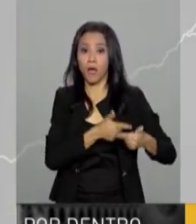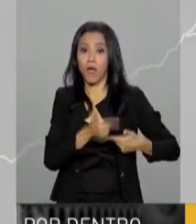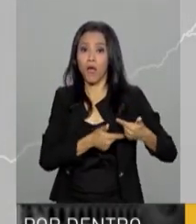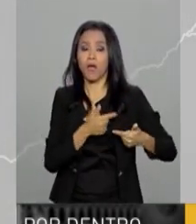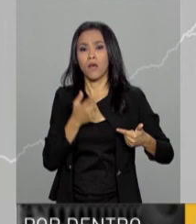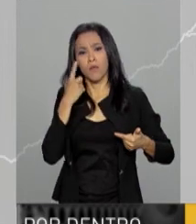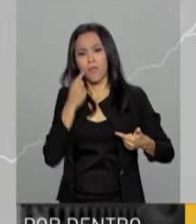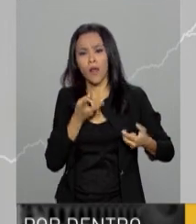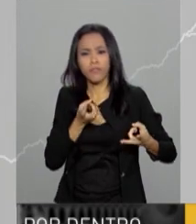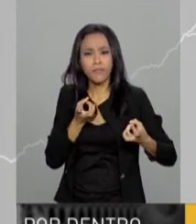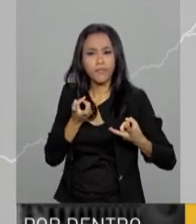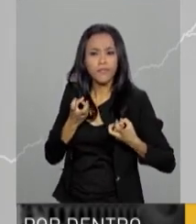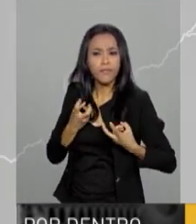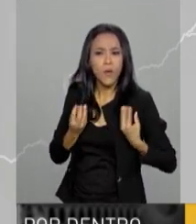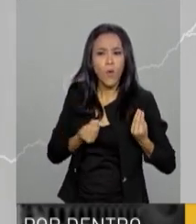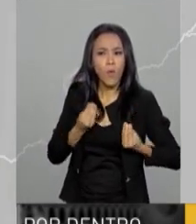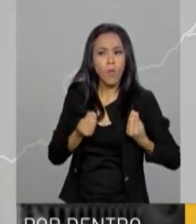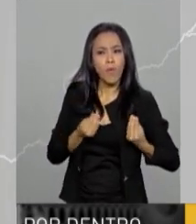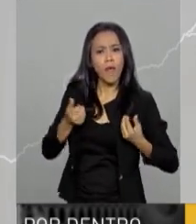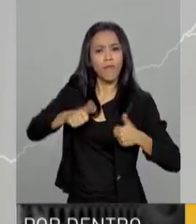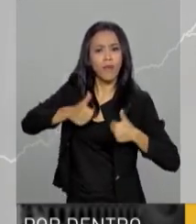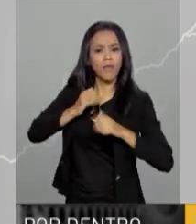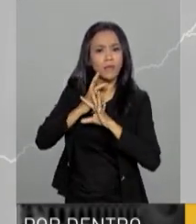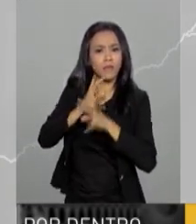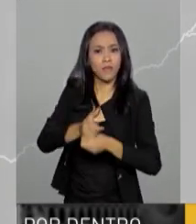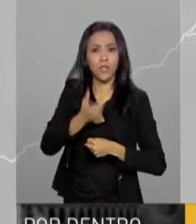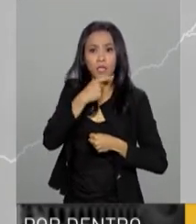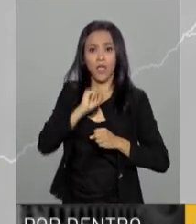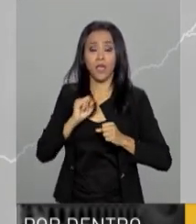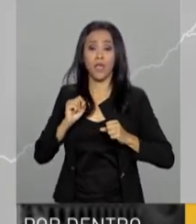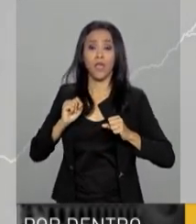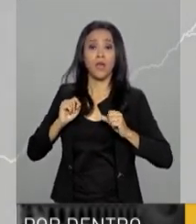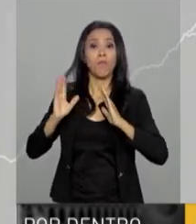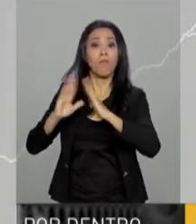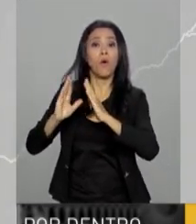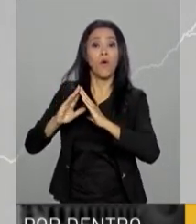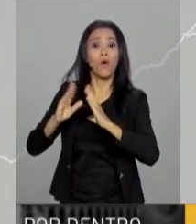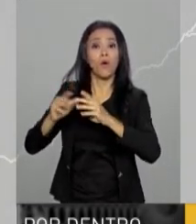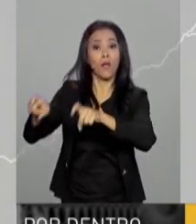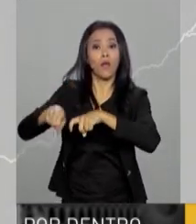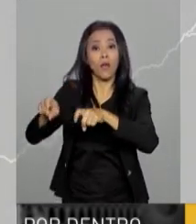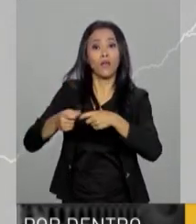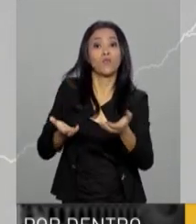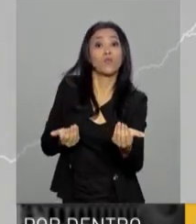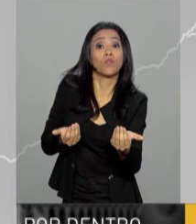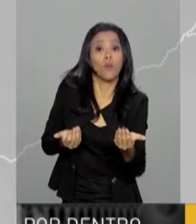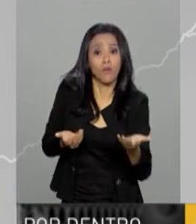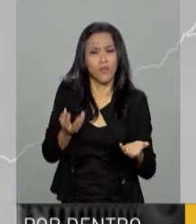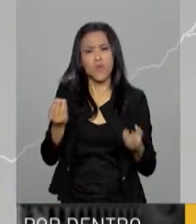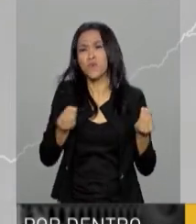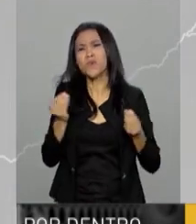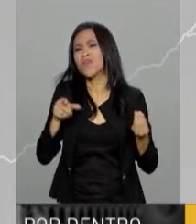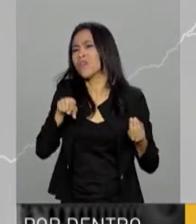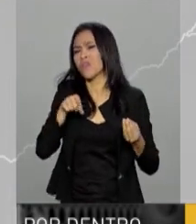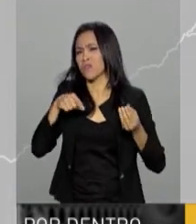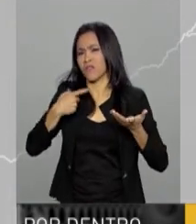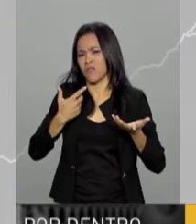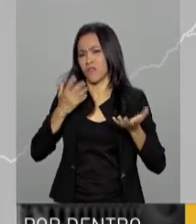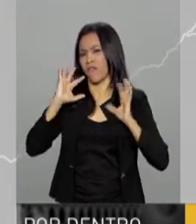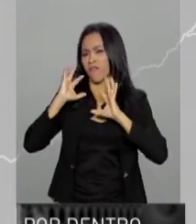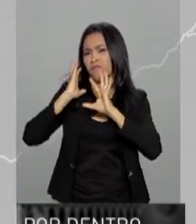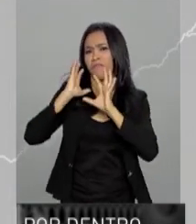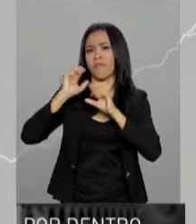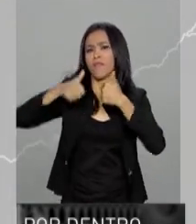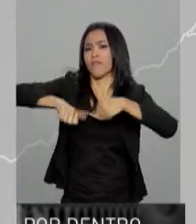juventude mughal epa não queremos explicar melhor que consiste esse diagnóstico da juventude rural olá